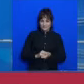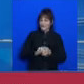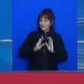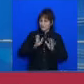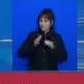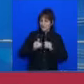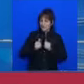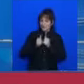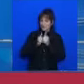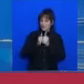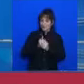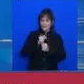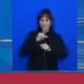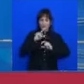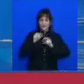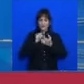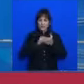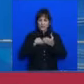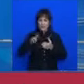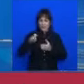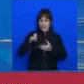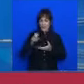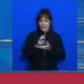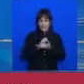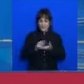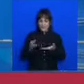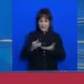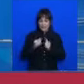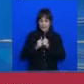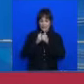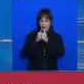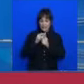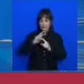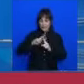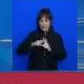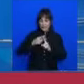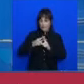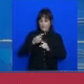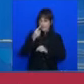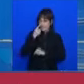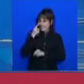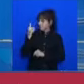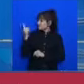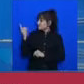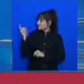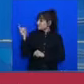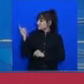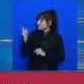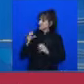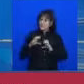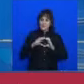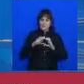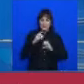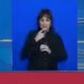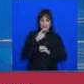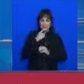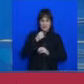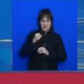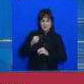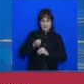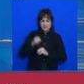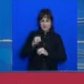Já acompanhamos os sorteios da Mega Sena, da Quina. Agora você conferindo o primeiro sorteio da dupla Sena. Bola vermelha 01.